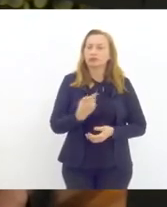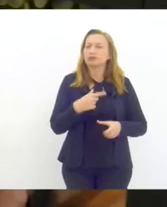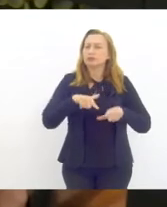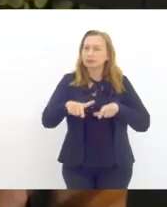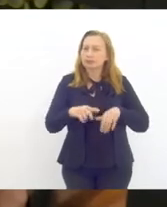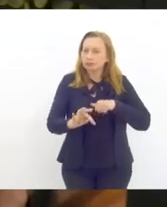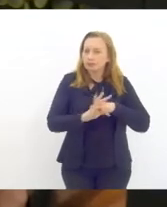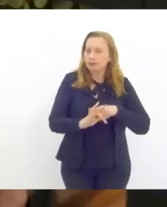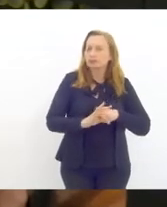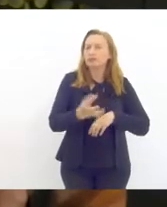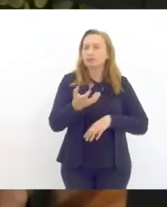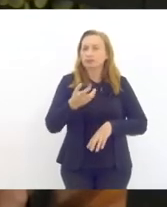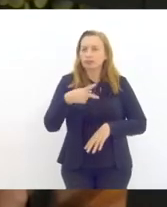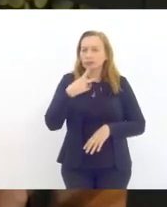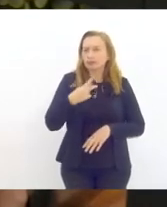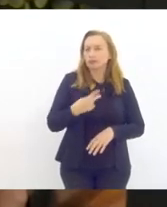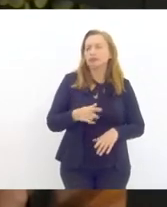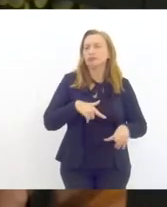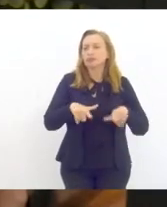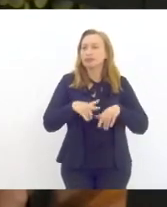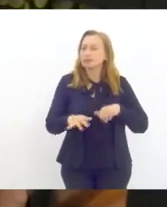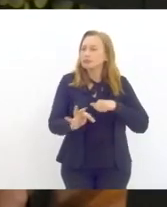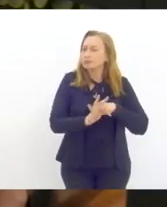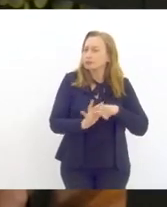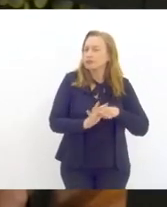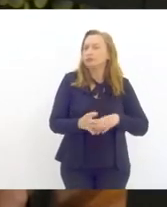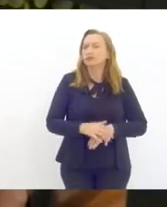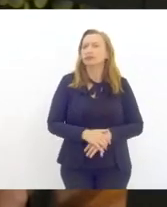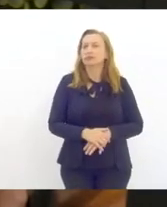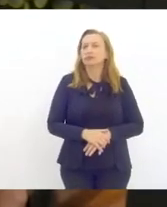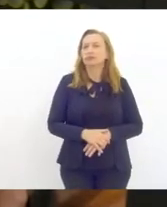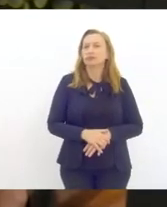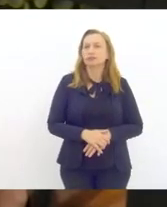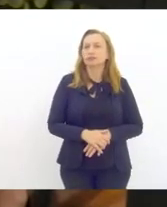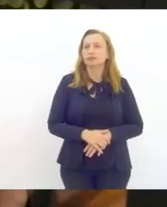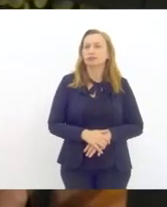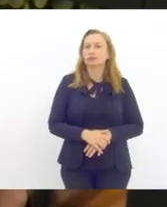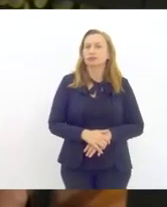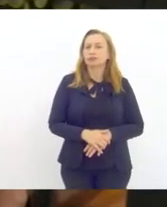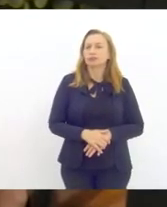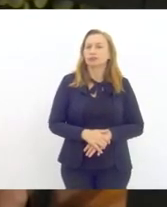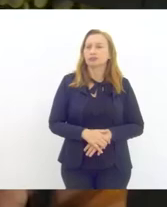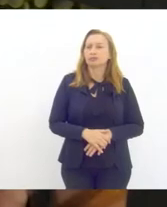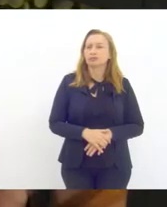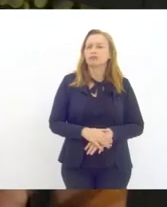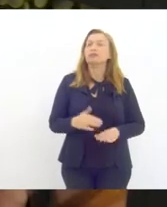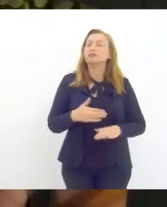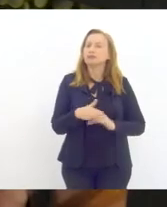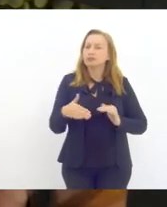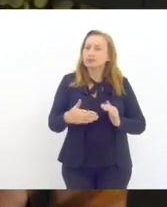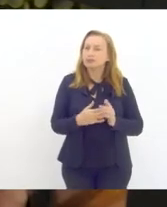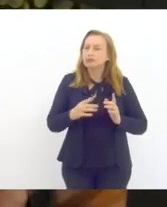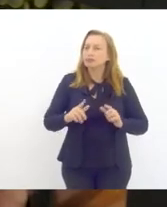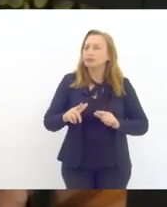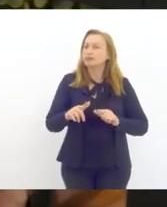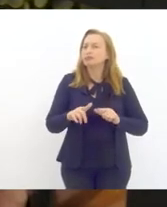E eu queria destacar que esse papel técnico ele se consubstanciou em toda a nossa